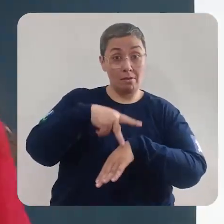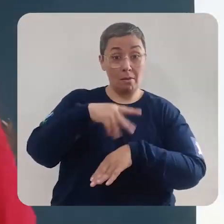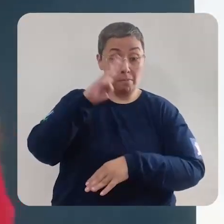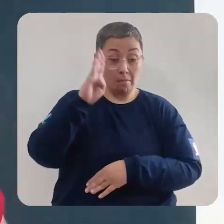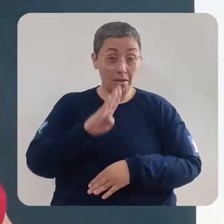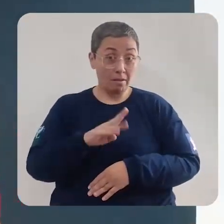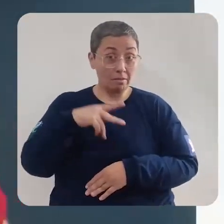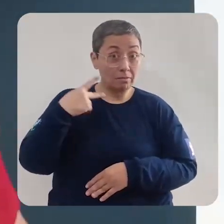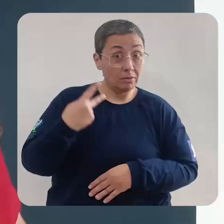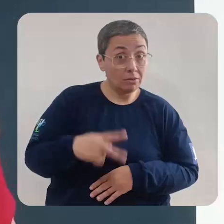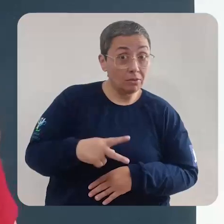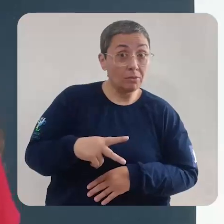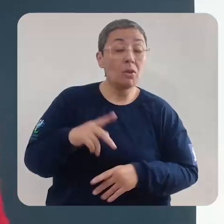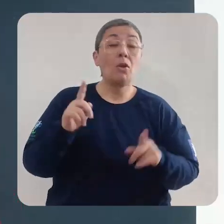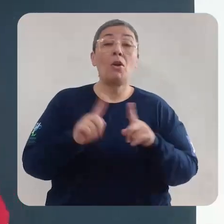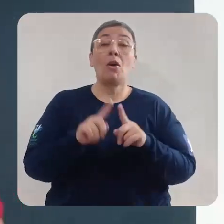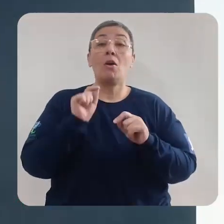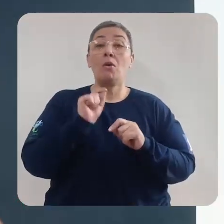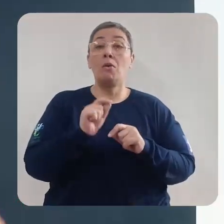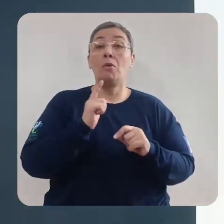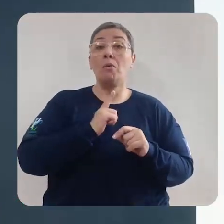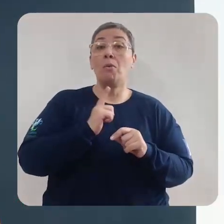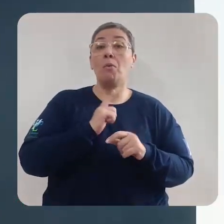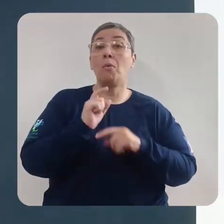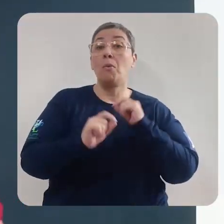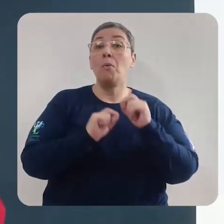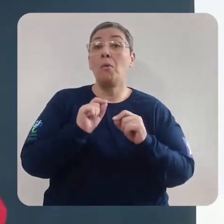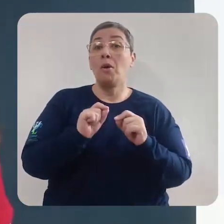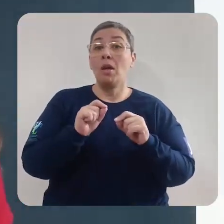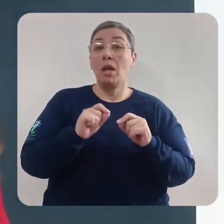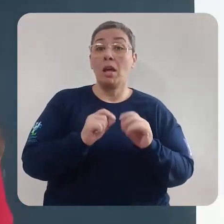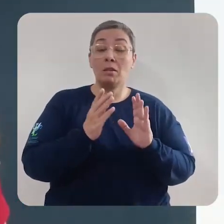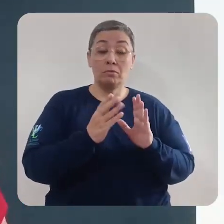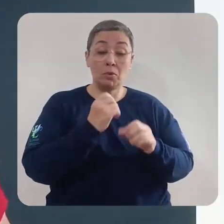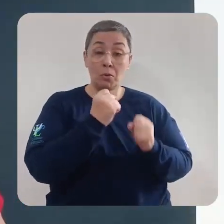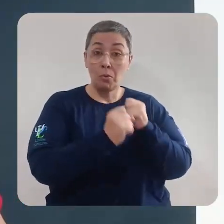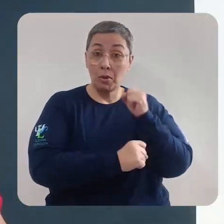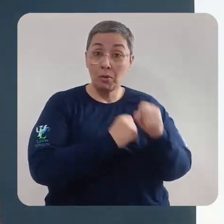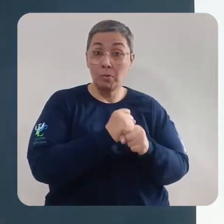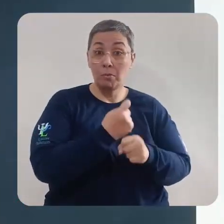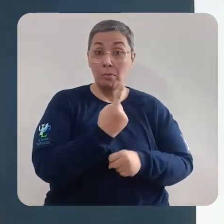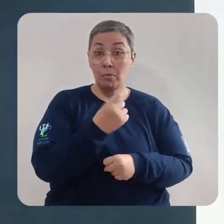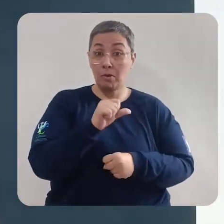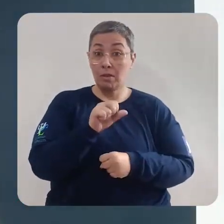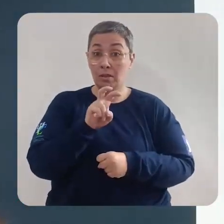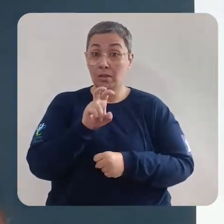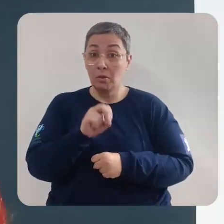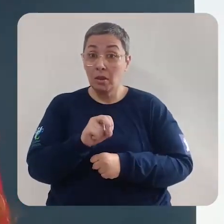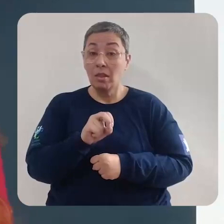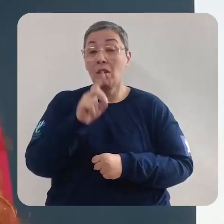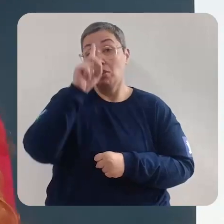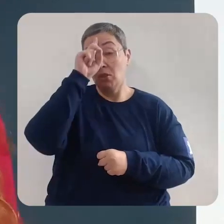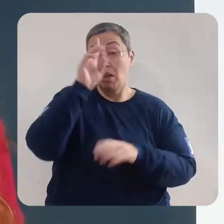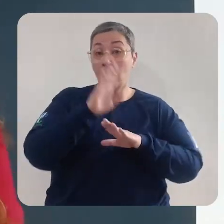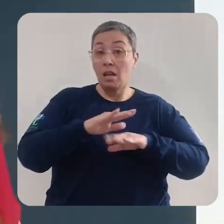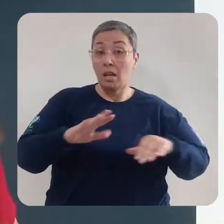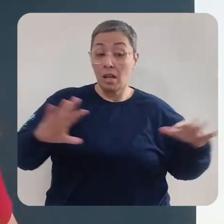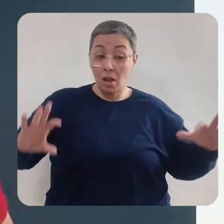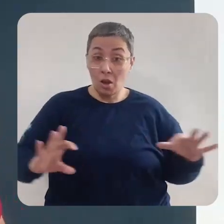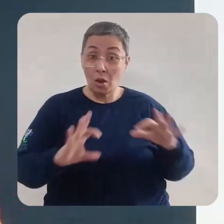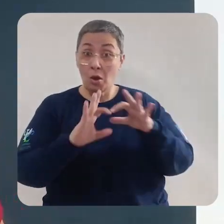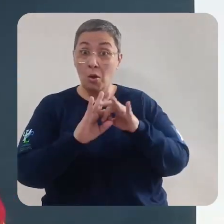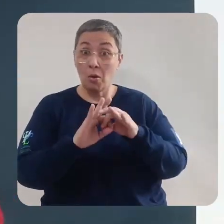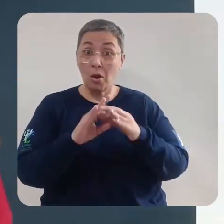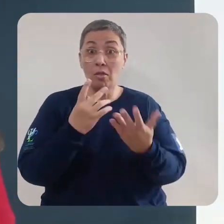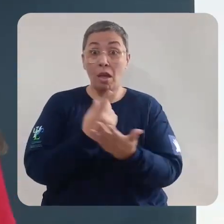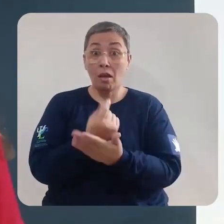4. Aqui no nosso país, aqui no nosso country, Brasil, a gente tem, desde o ano de 1950, o